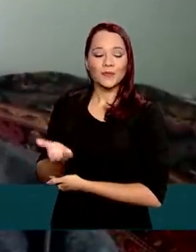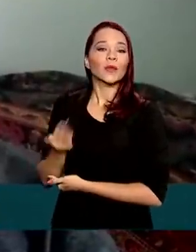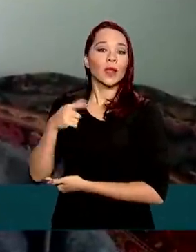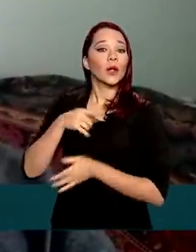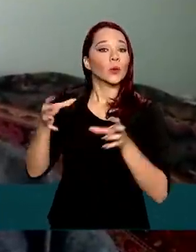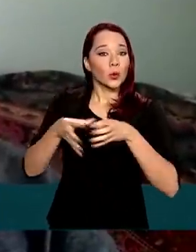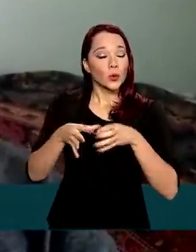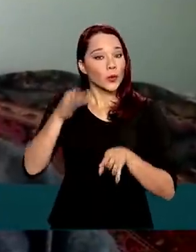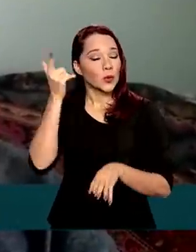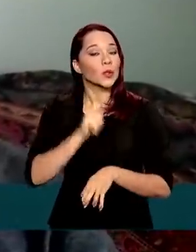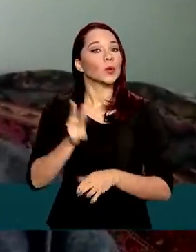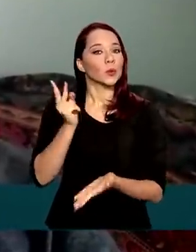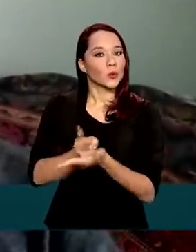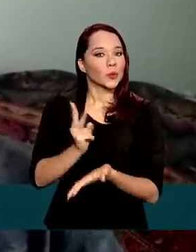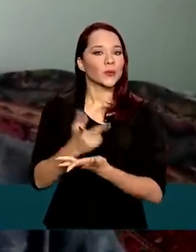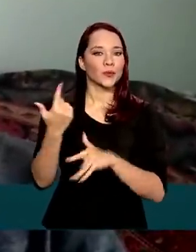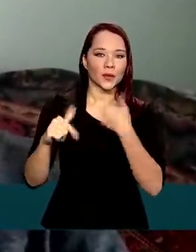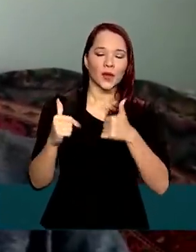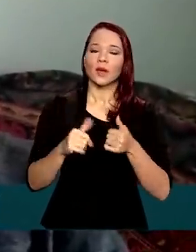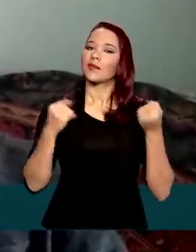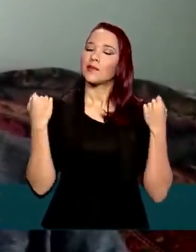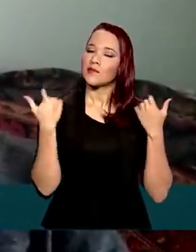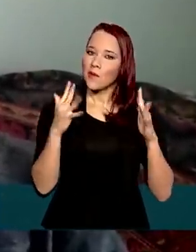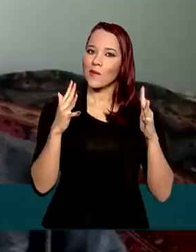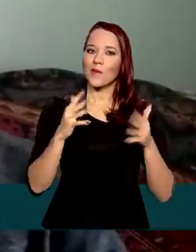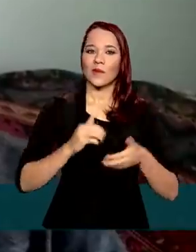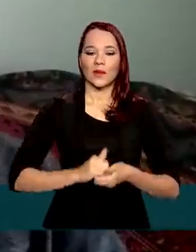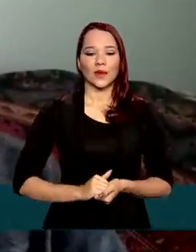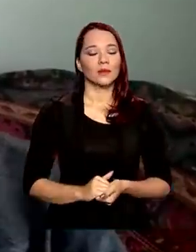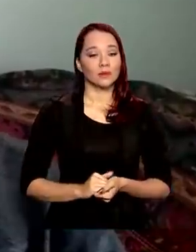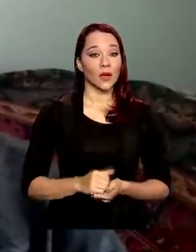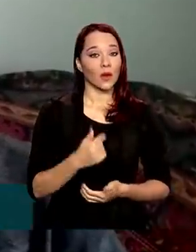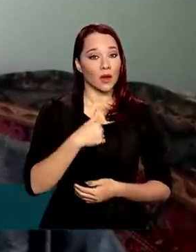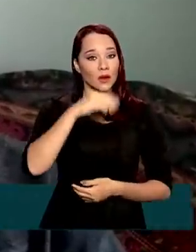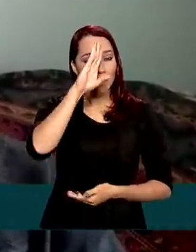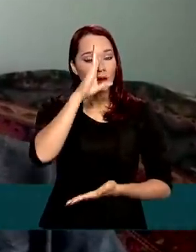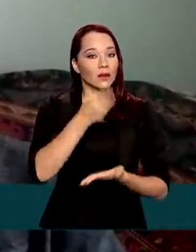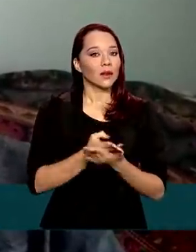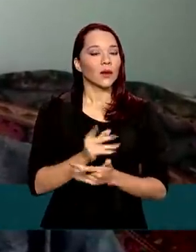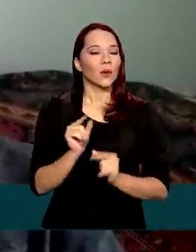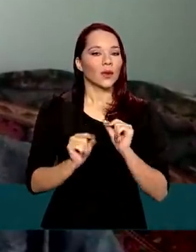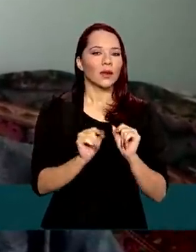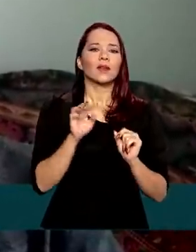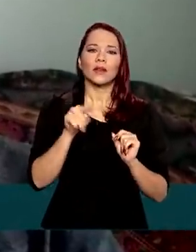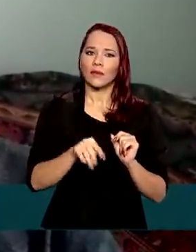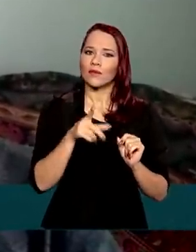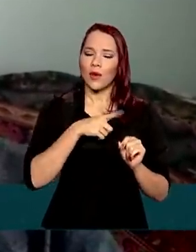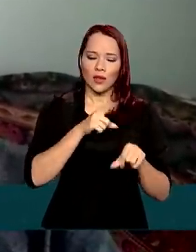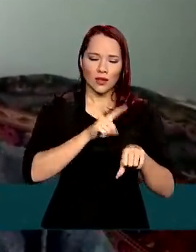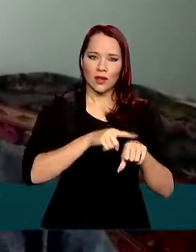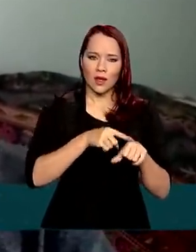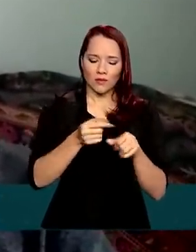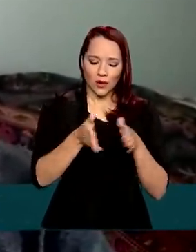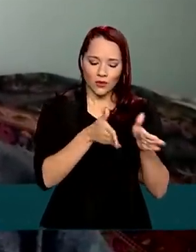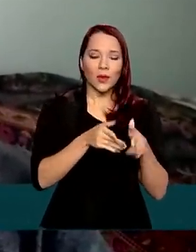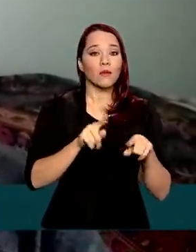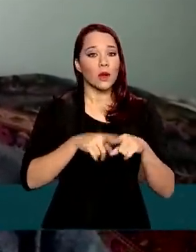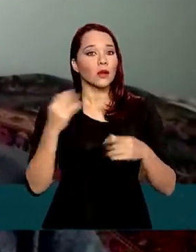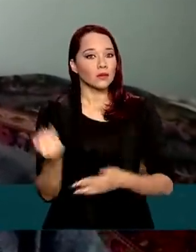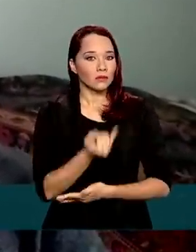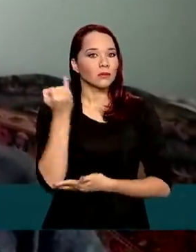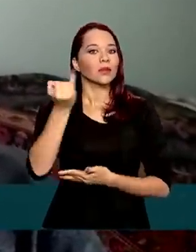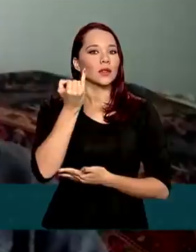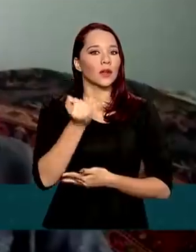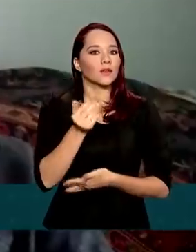conseguiu se manter no emprego e comemora. Eu acredito que foi uma medida temporária, mas importante para a